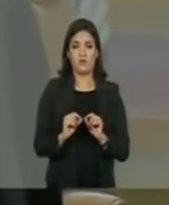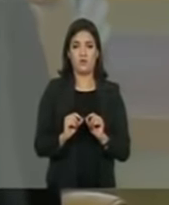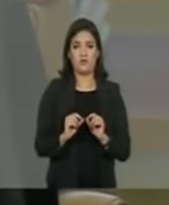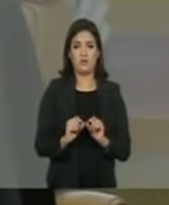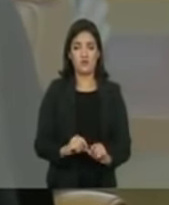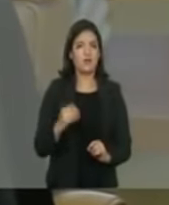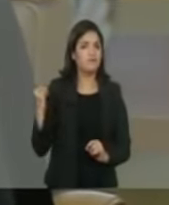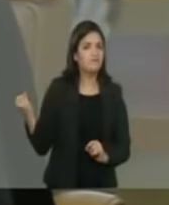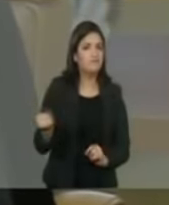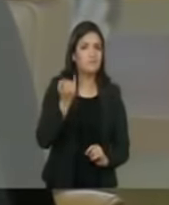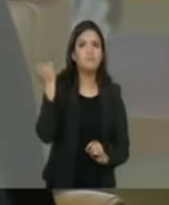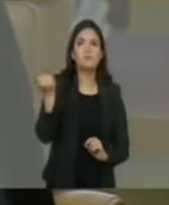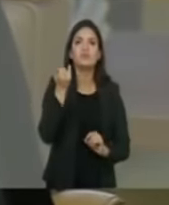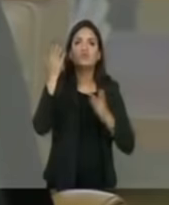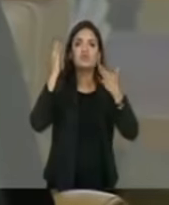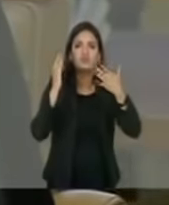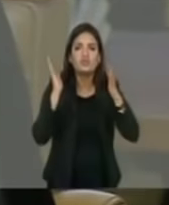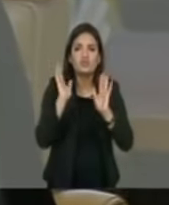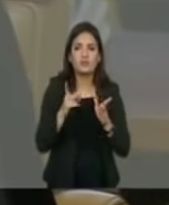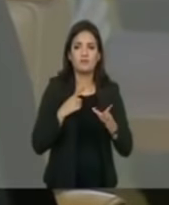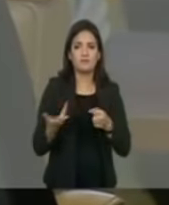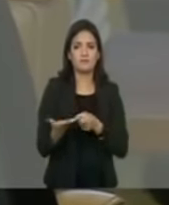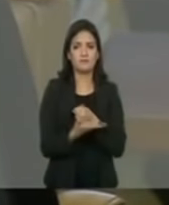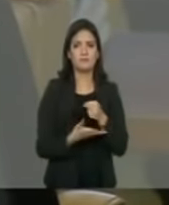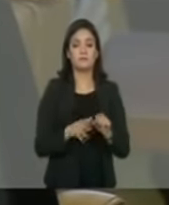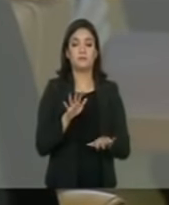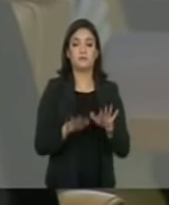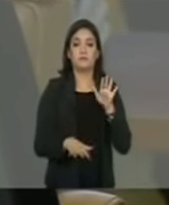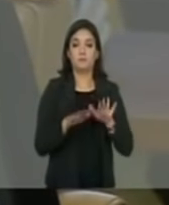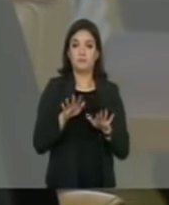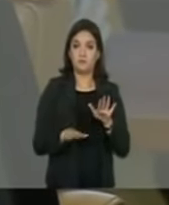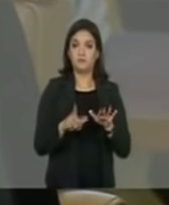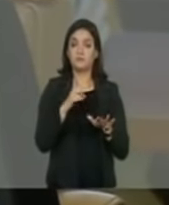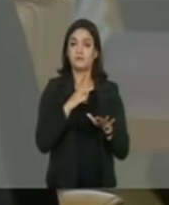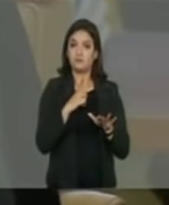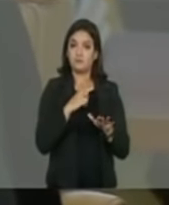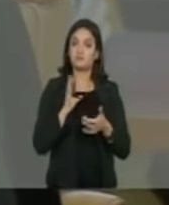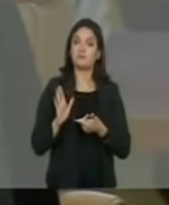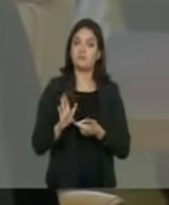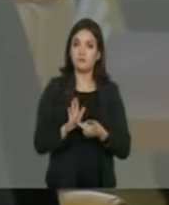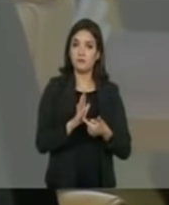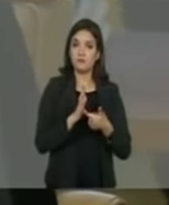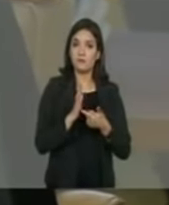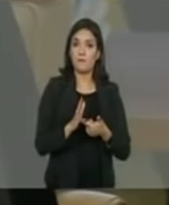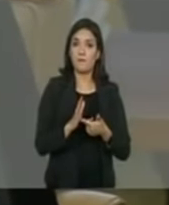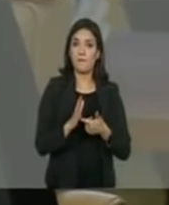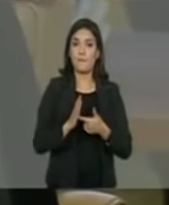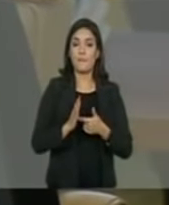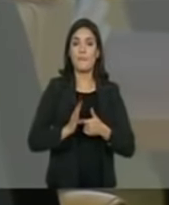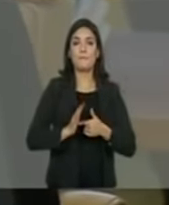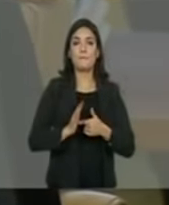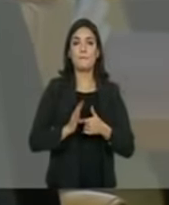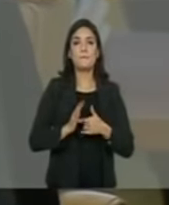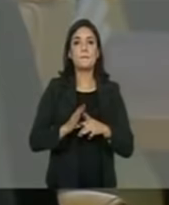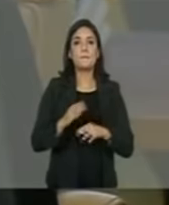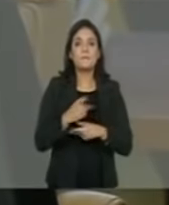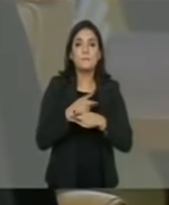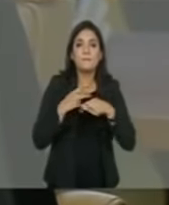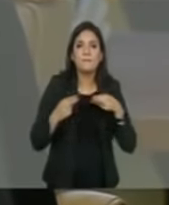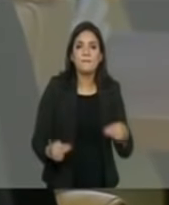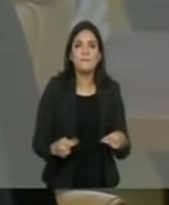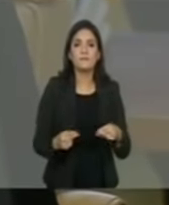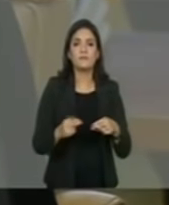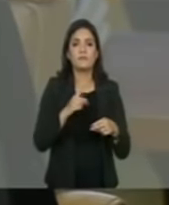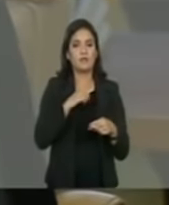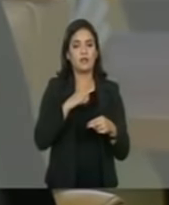fundamentalidade muitas vezes vence dispostos a práticas estatais ditados por